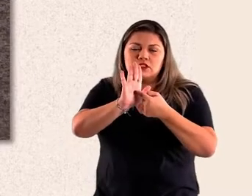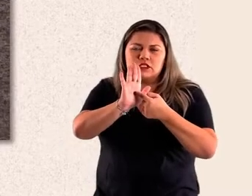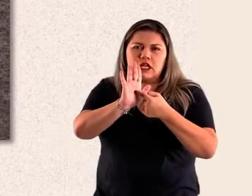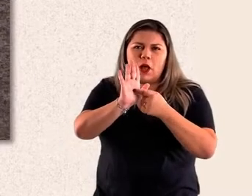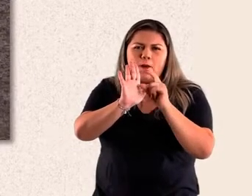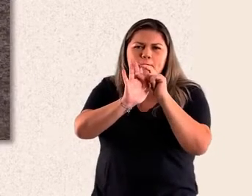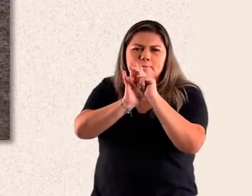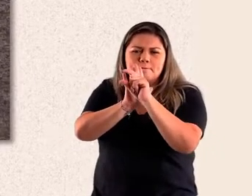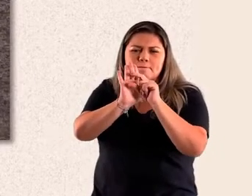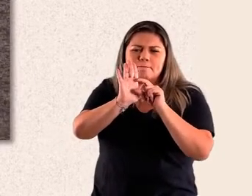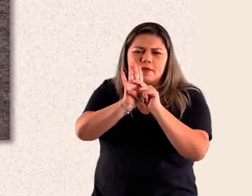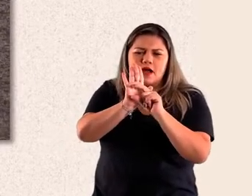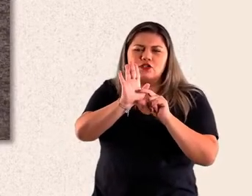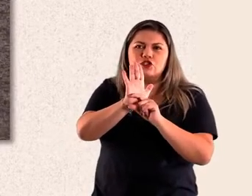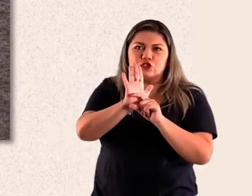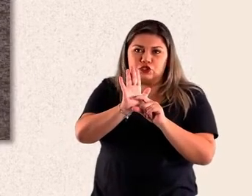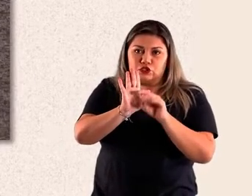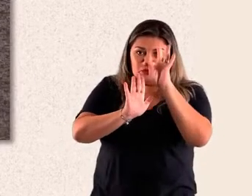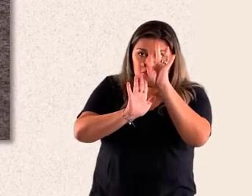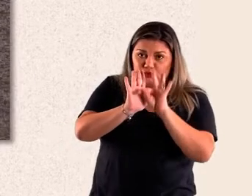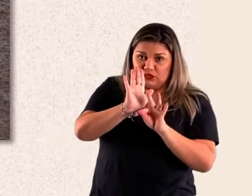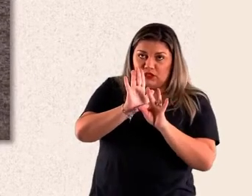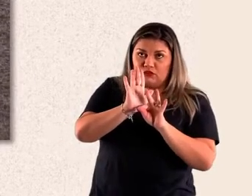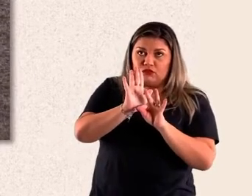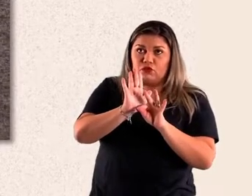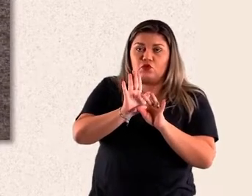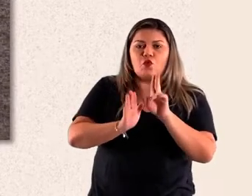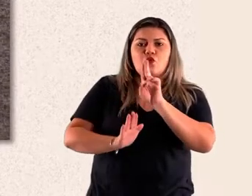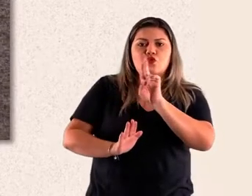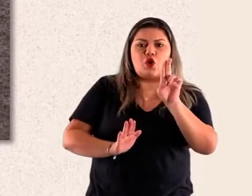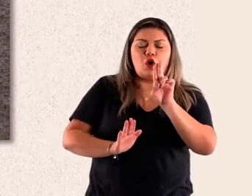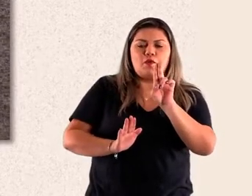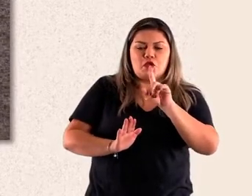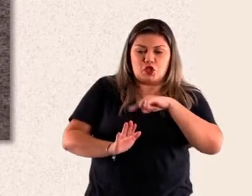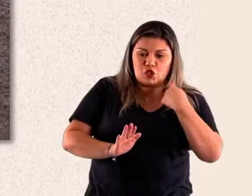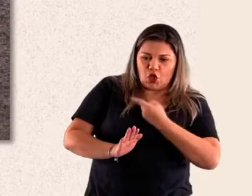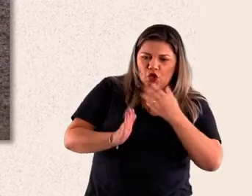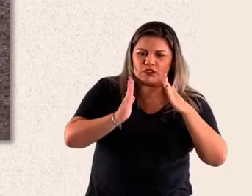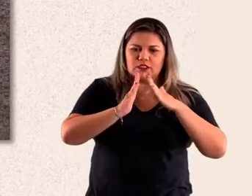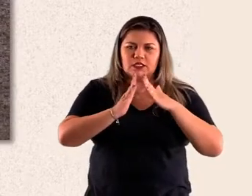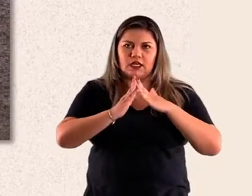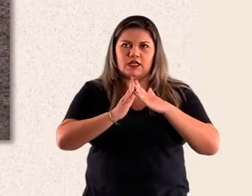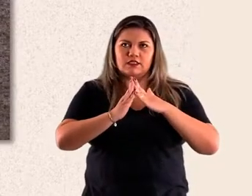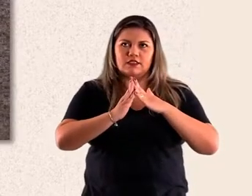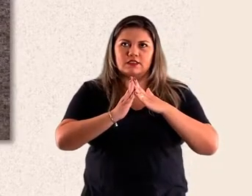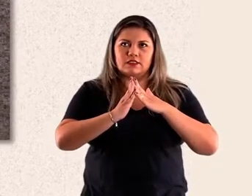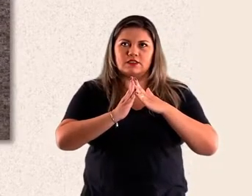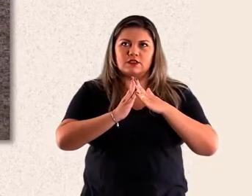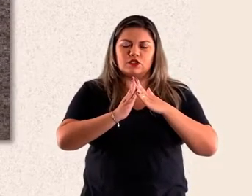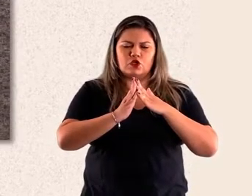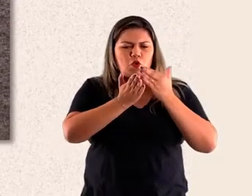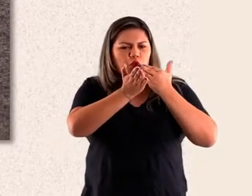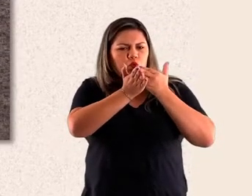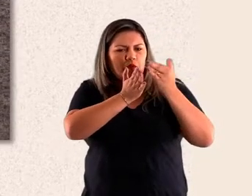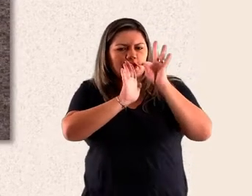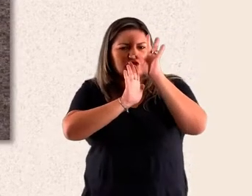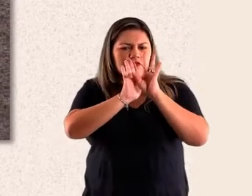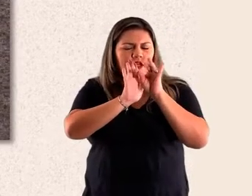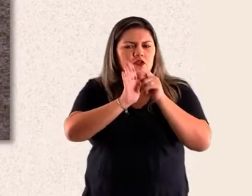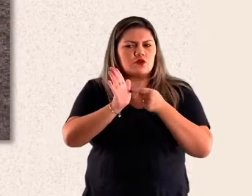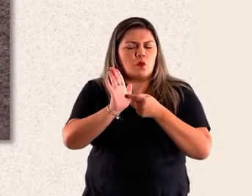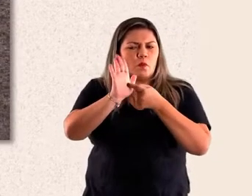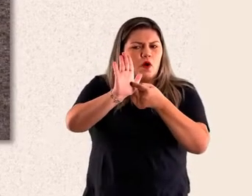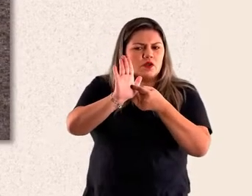e com a palestra da doutora esse texto de chamar a nossa casa aí no começo ele fala assim